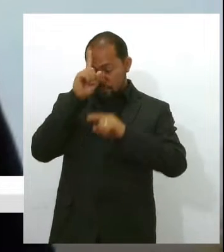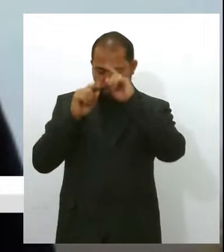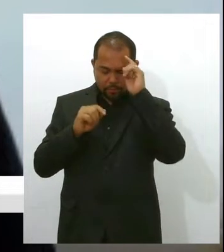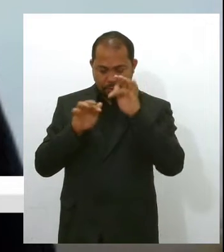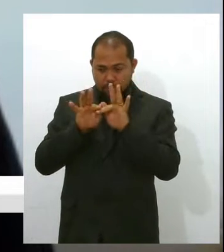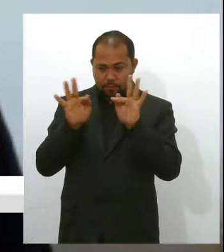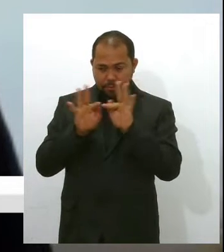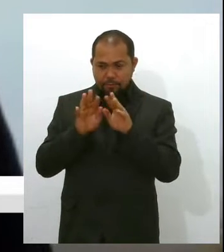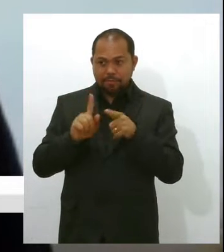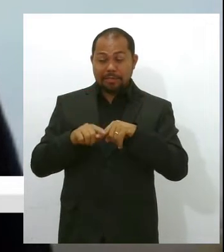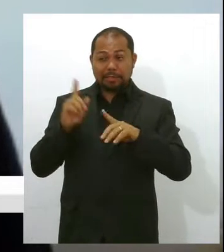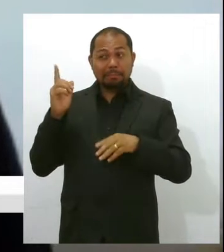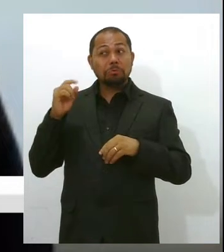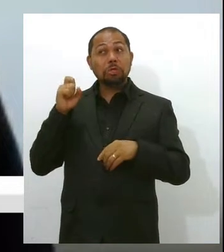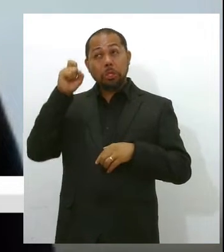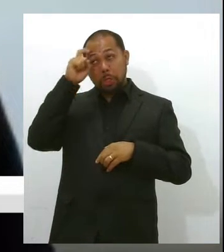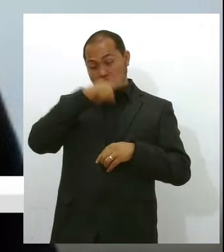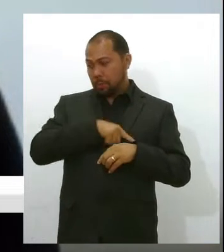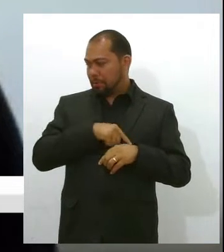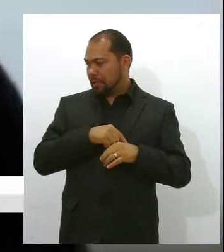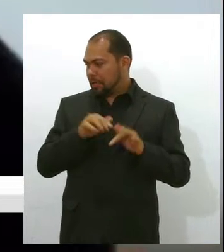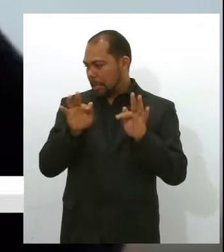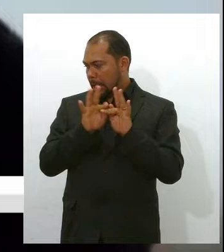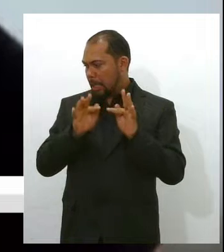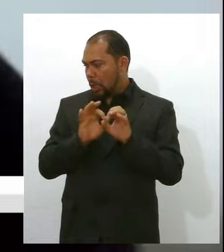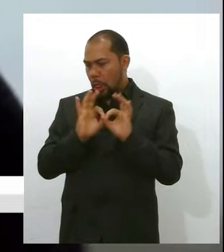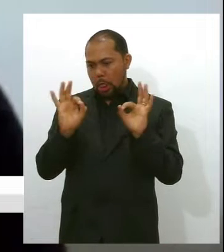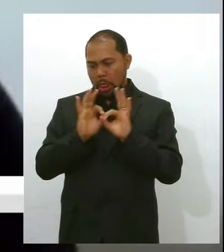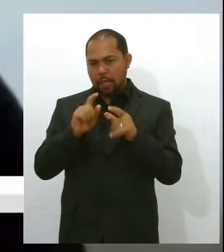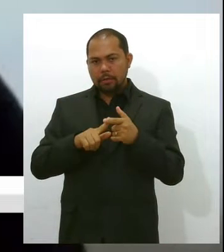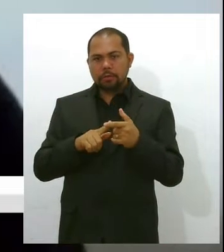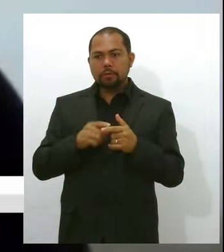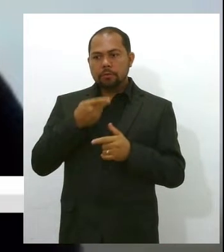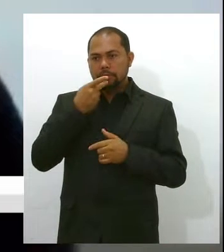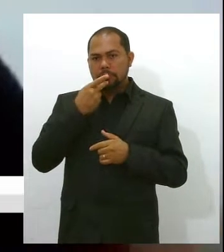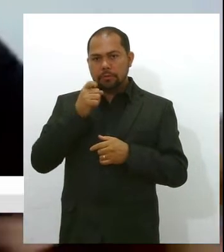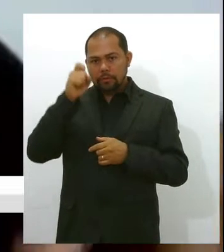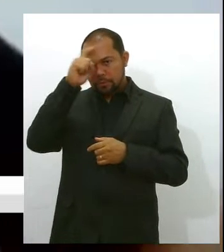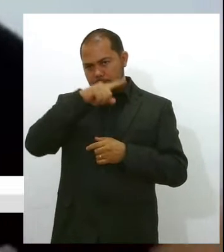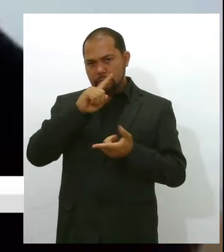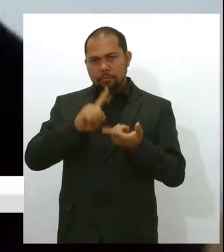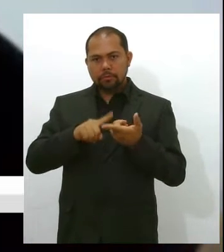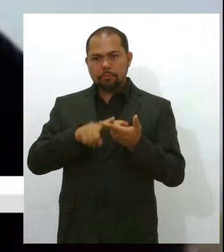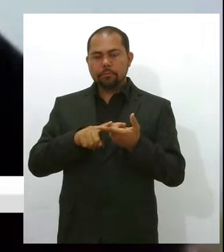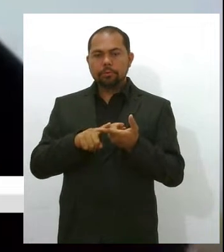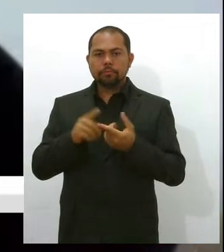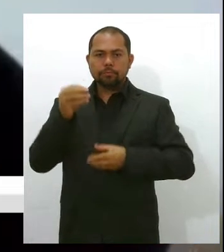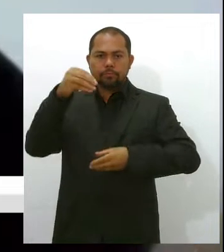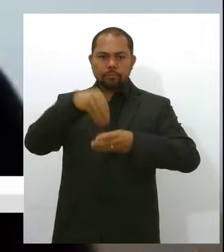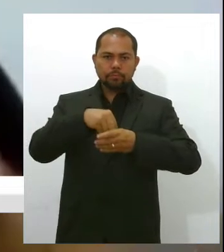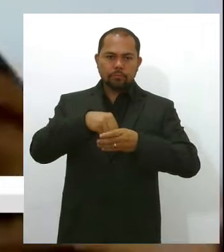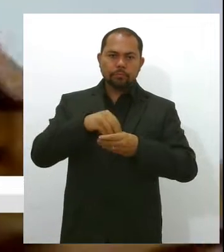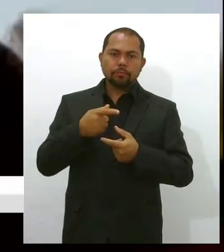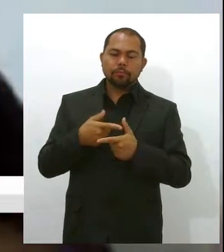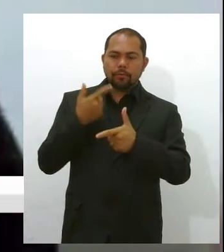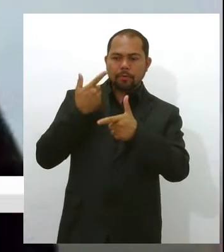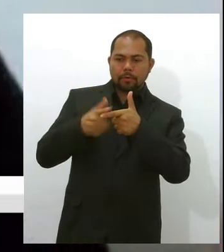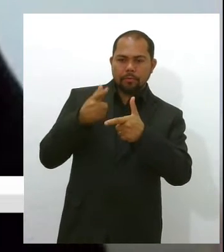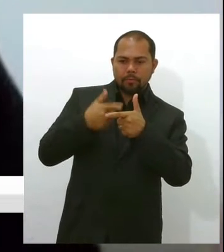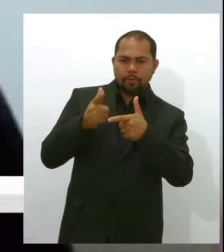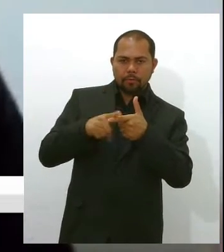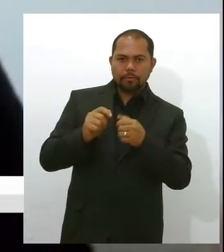mas dizer que é complicado também coloca muito problemas na frente de algo que tem que